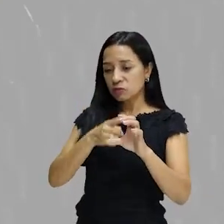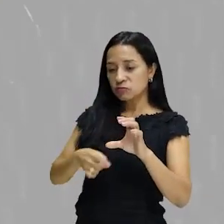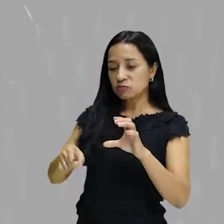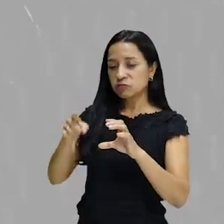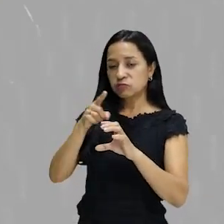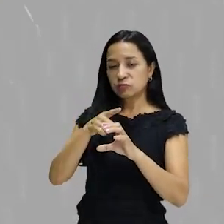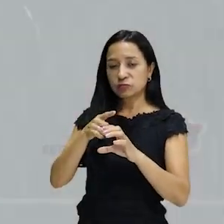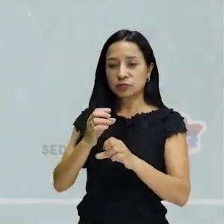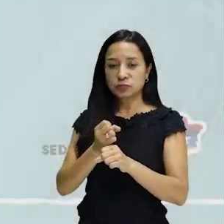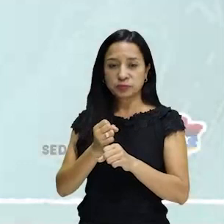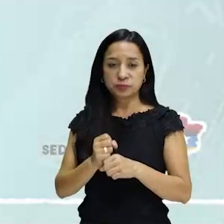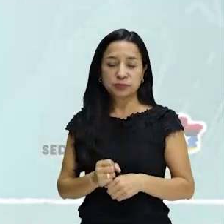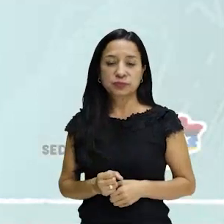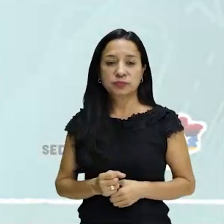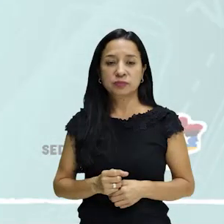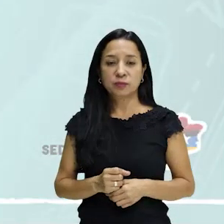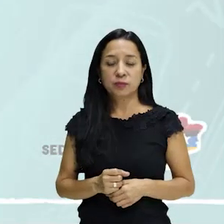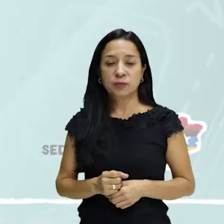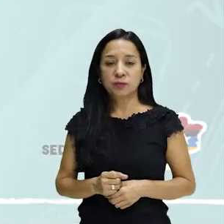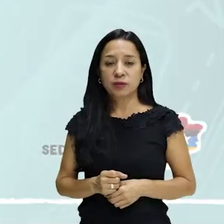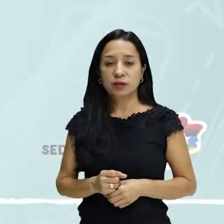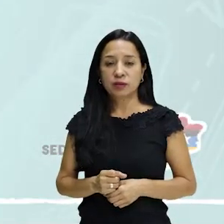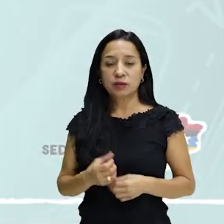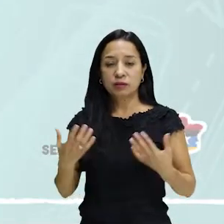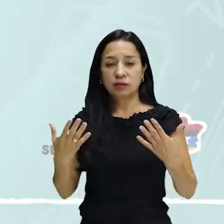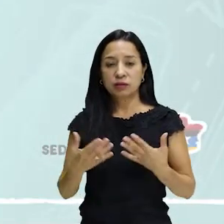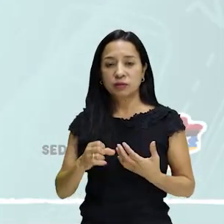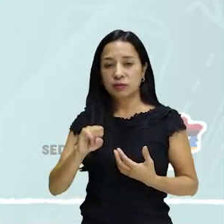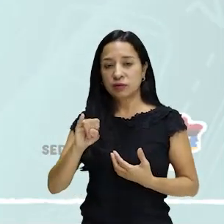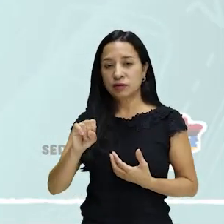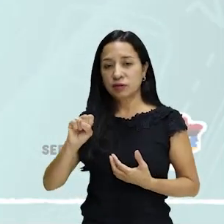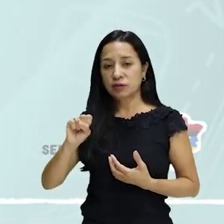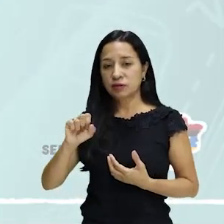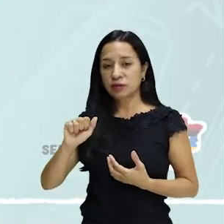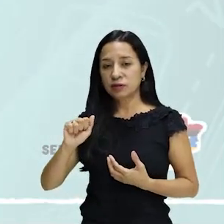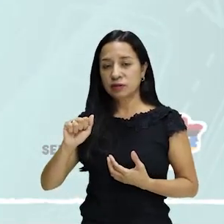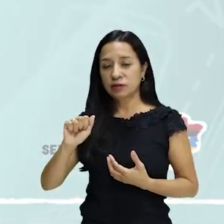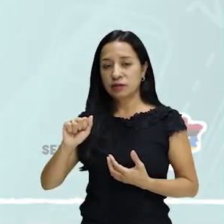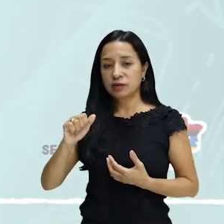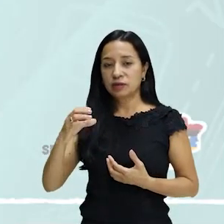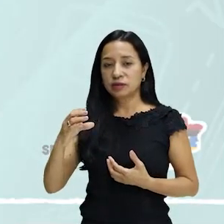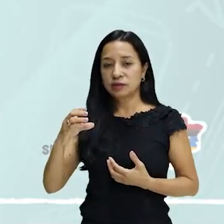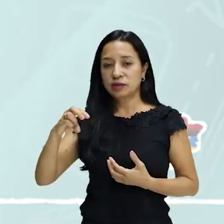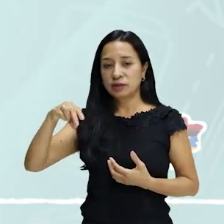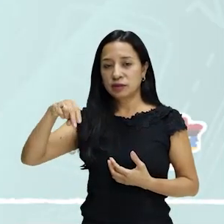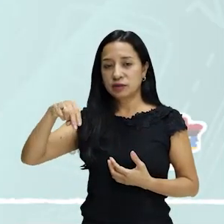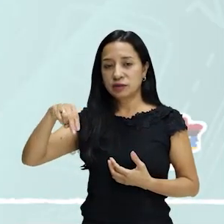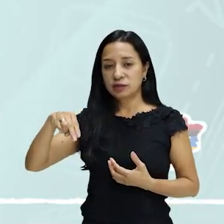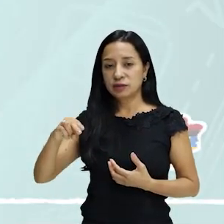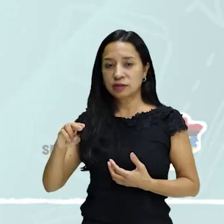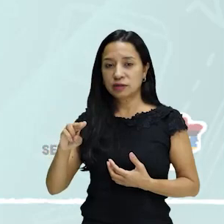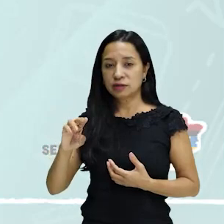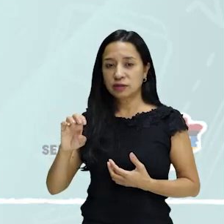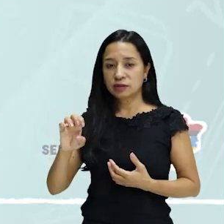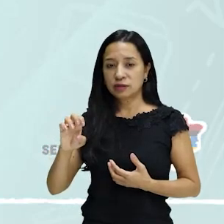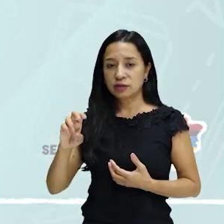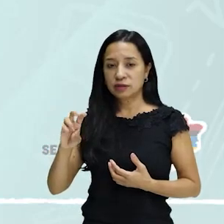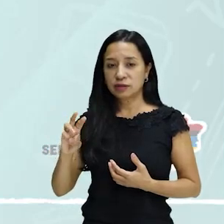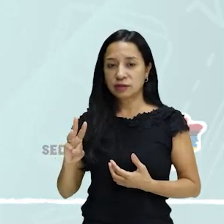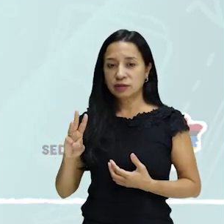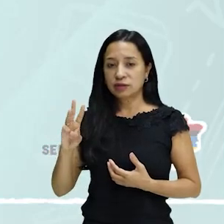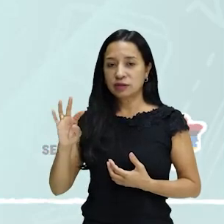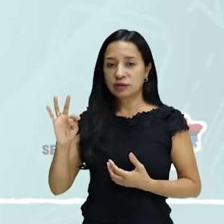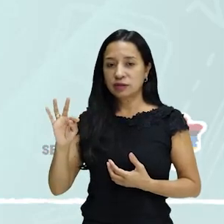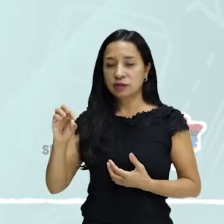Ok? Bom, agora o Newton, né? Essa figura aqui emblemática que é o Newton, né? Kepler, ele